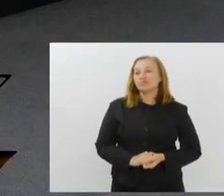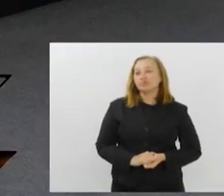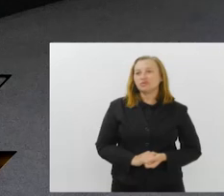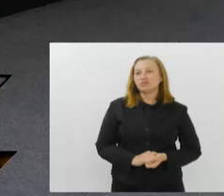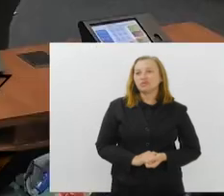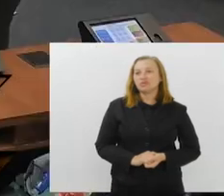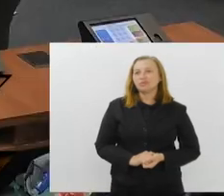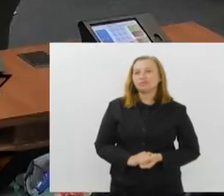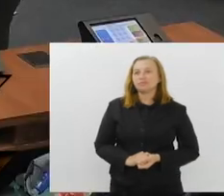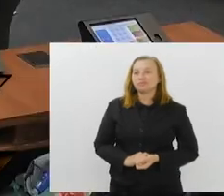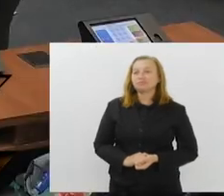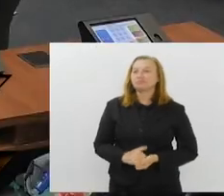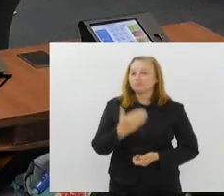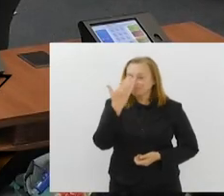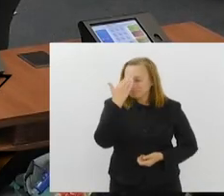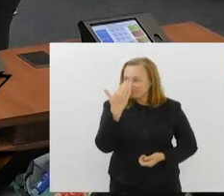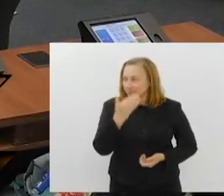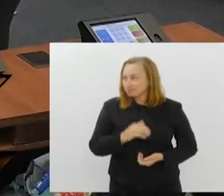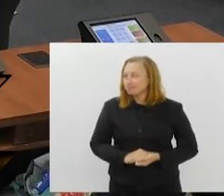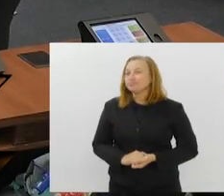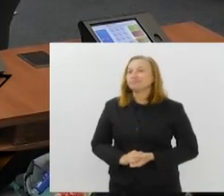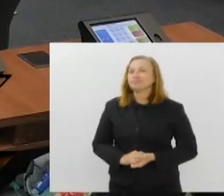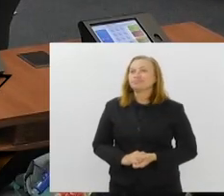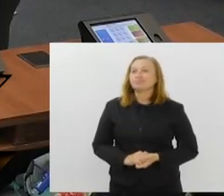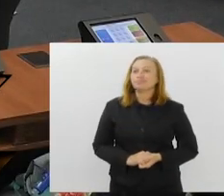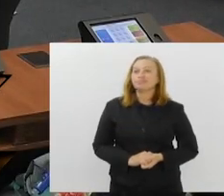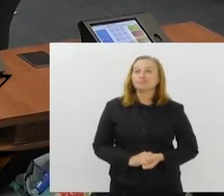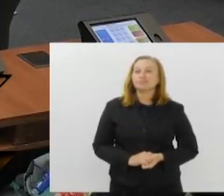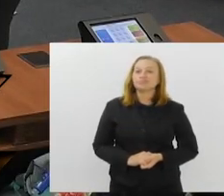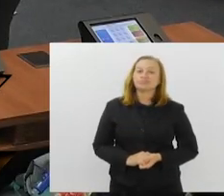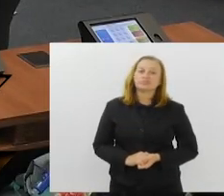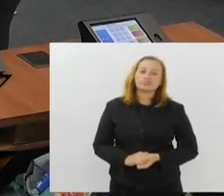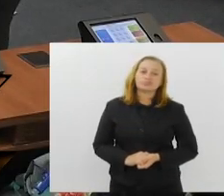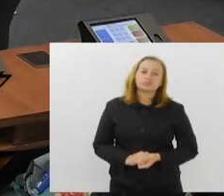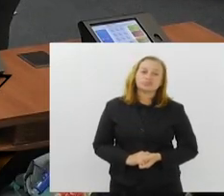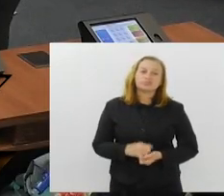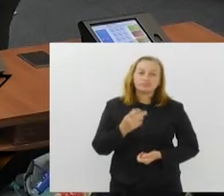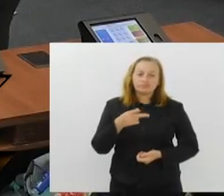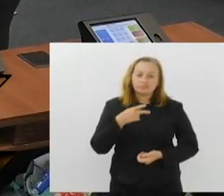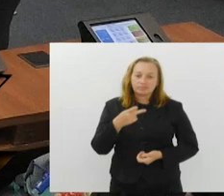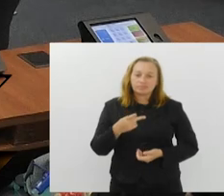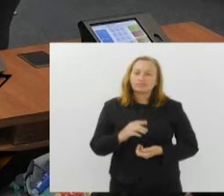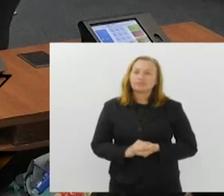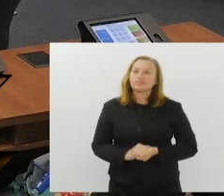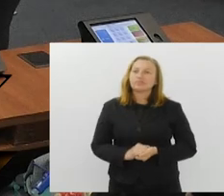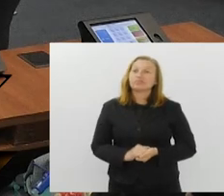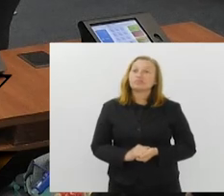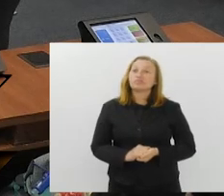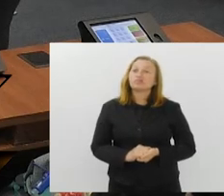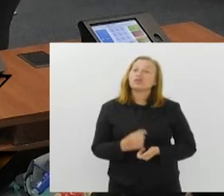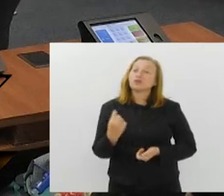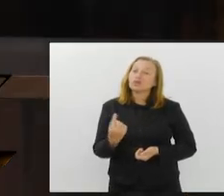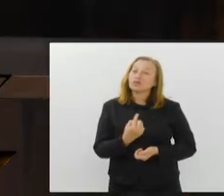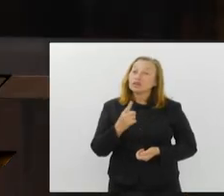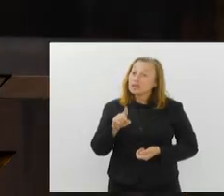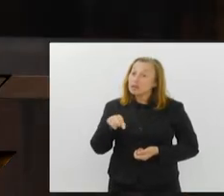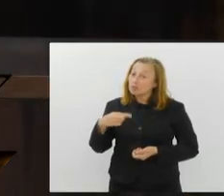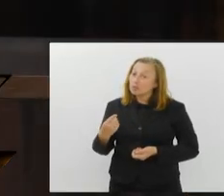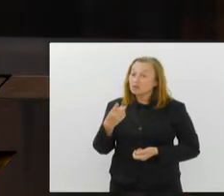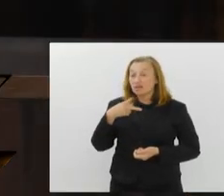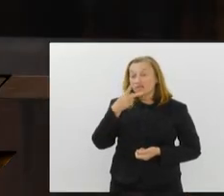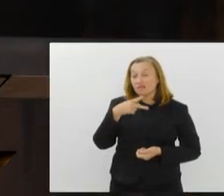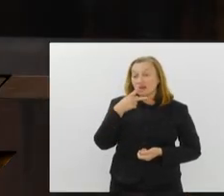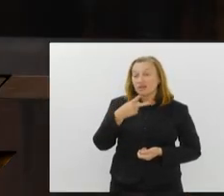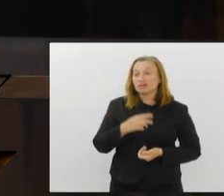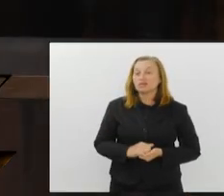amigo obrigado Álvaro Quintão pelas palavras nós depois da fala